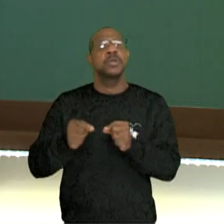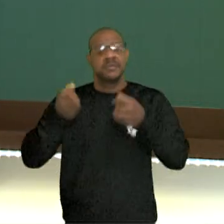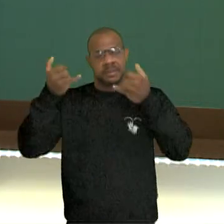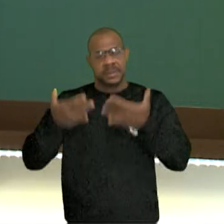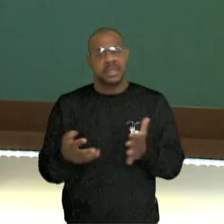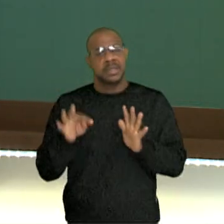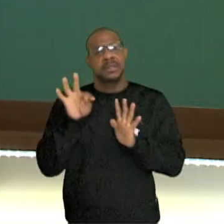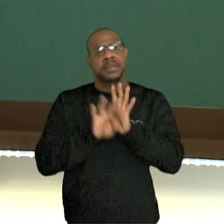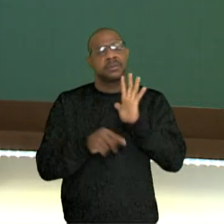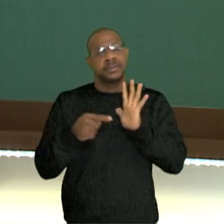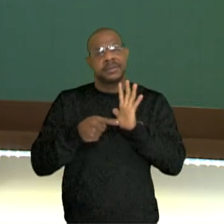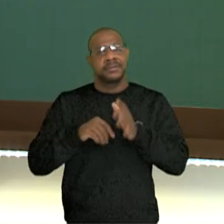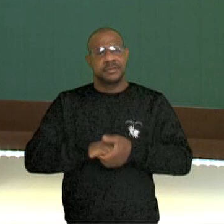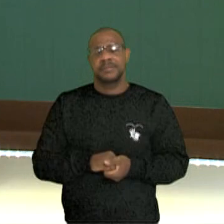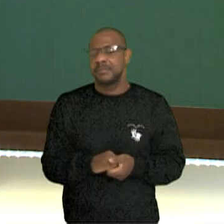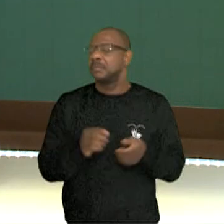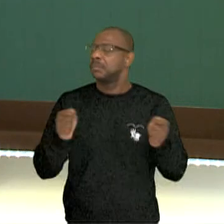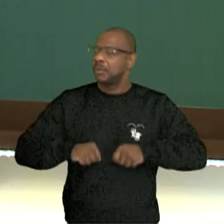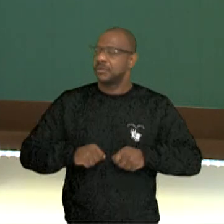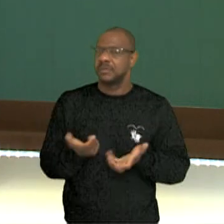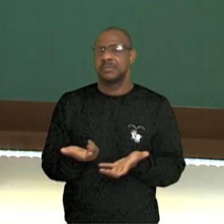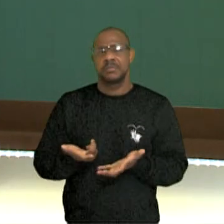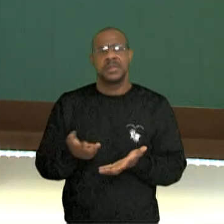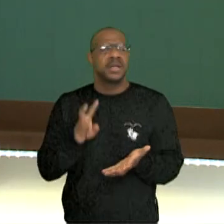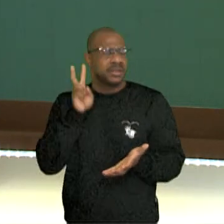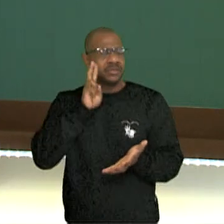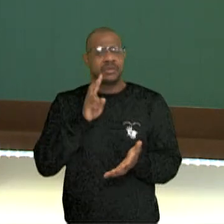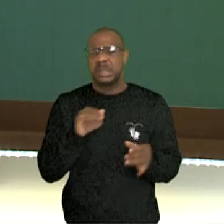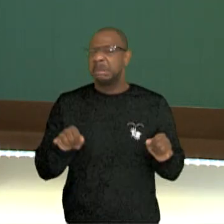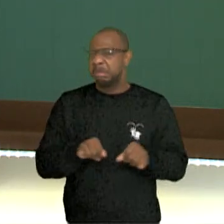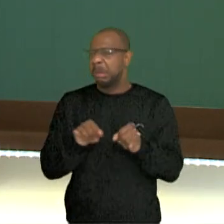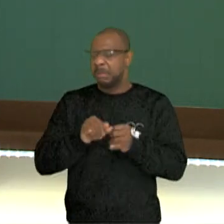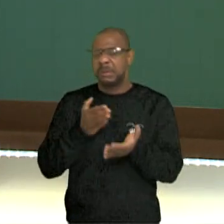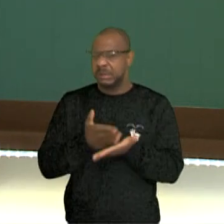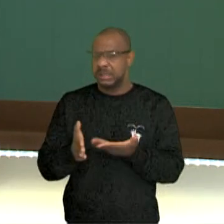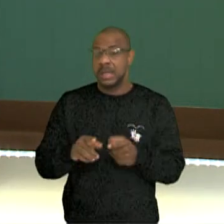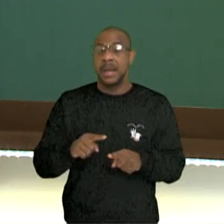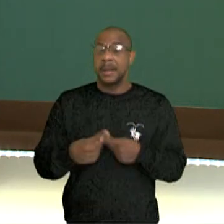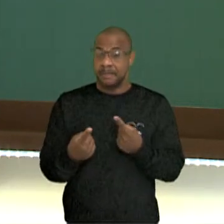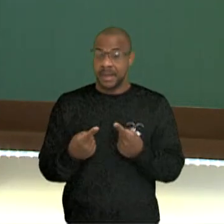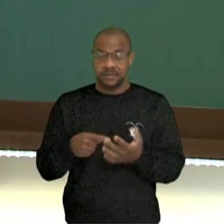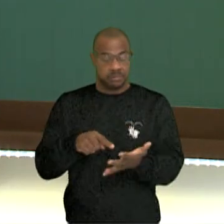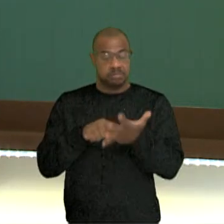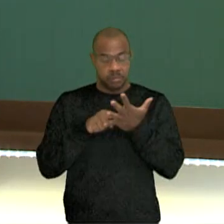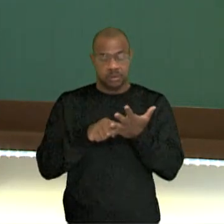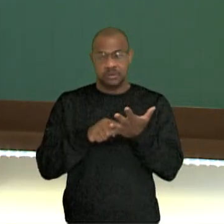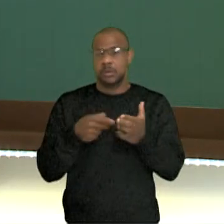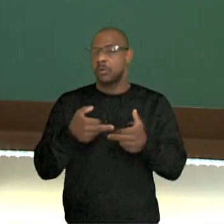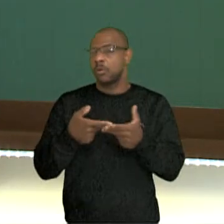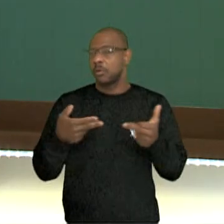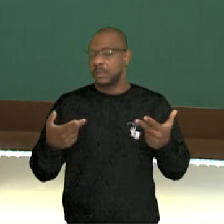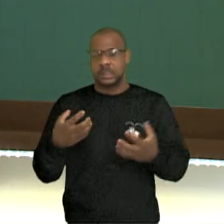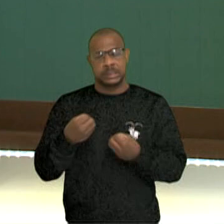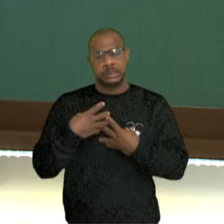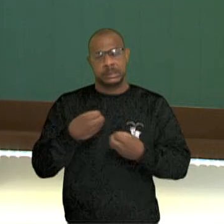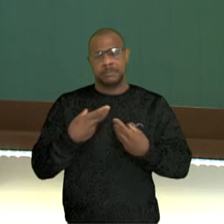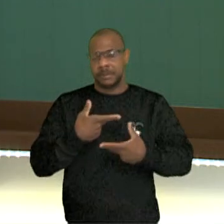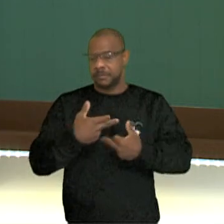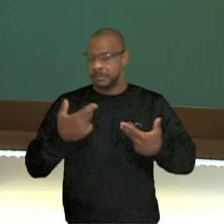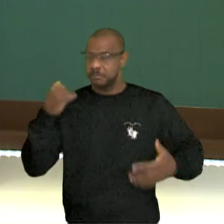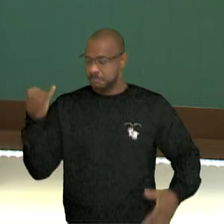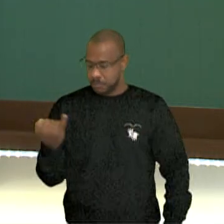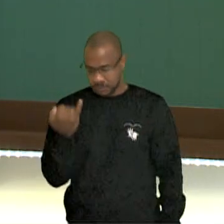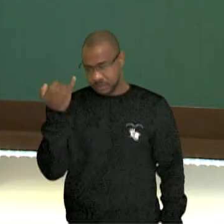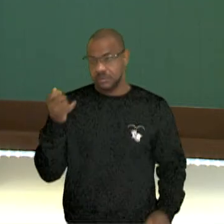nesse texto. Pode parecer uma história bobinha inicialmente, mas traz muitas lições, traz muitos ensinamentos. E